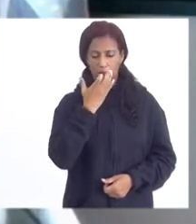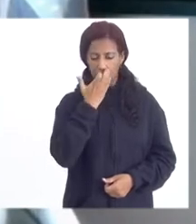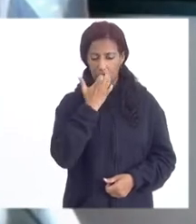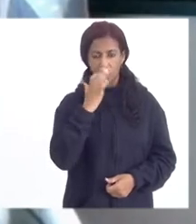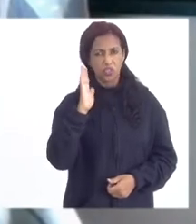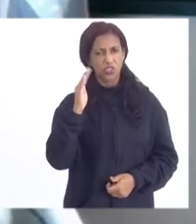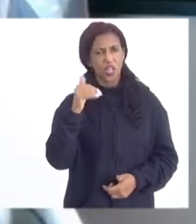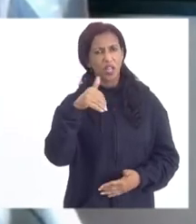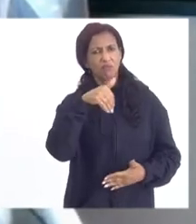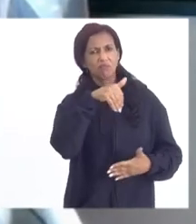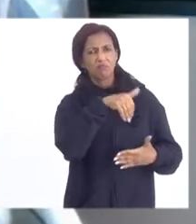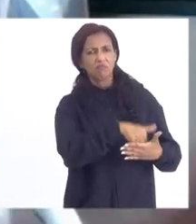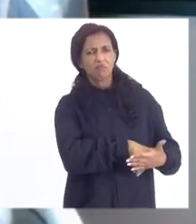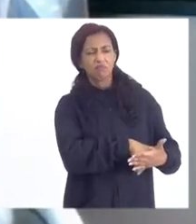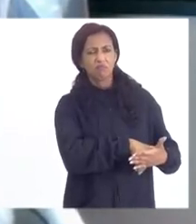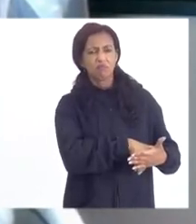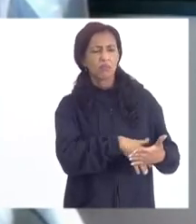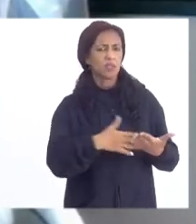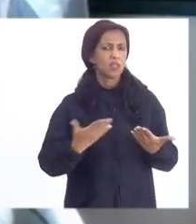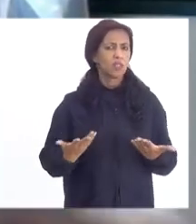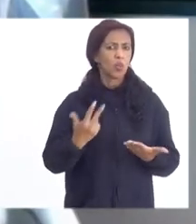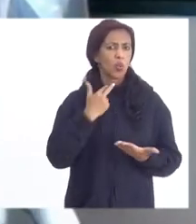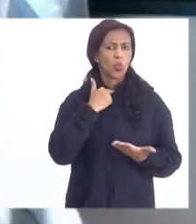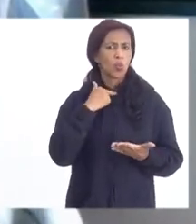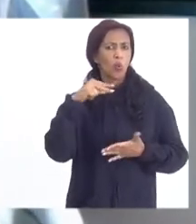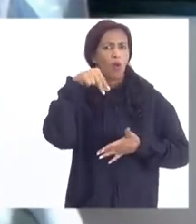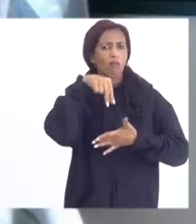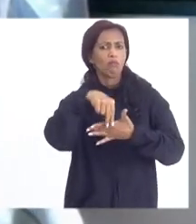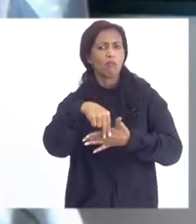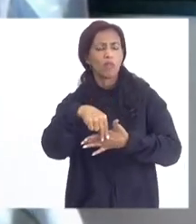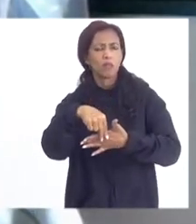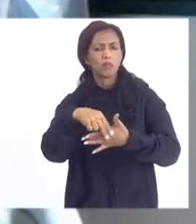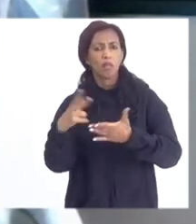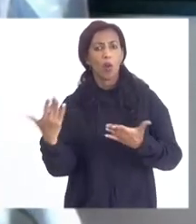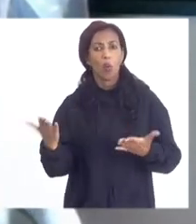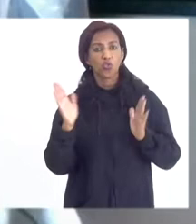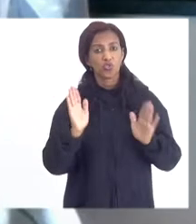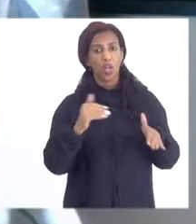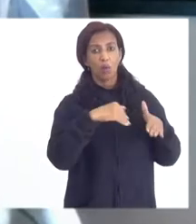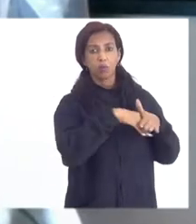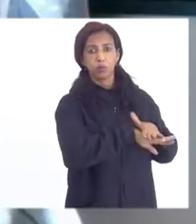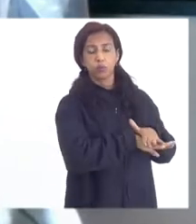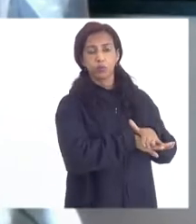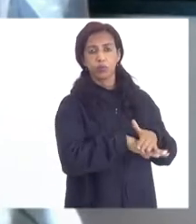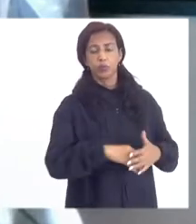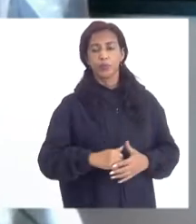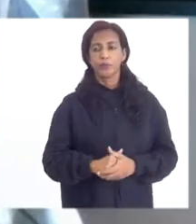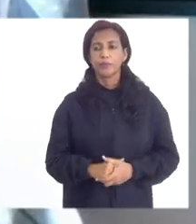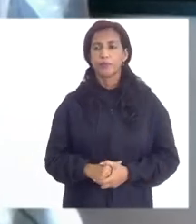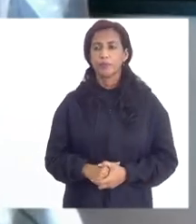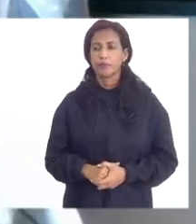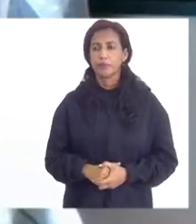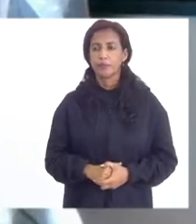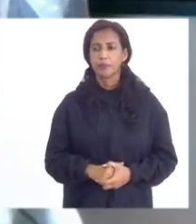arquivado. Então, em tese, a gente não pode anexar a um que está arquivado.